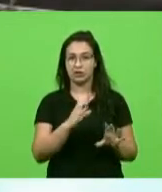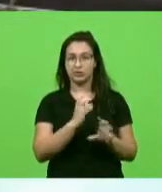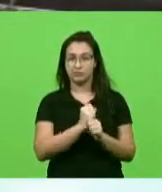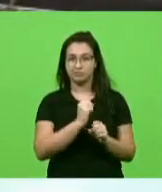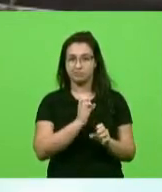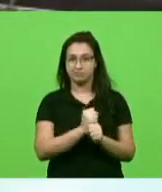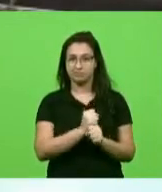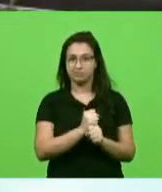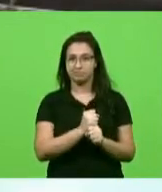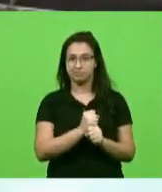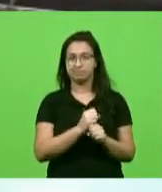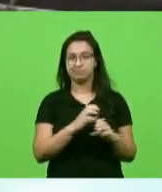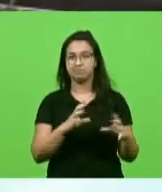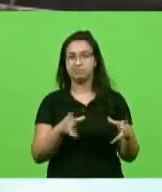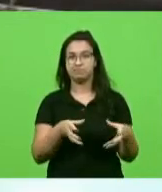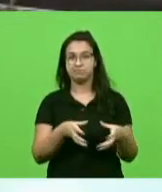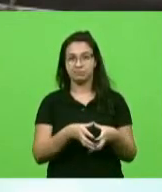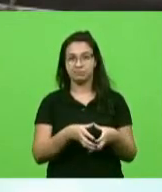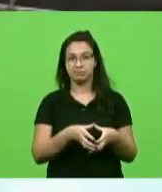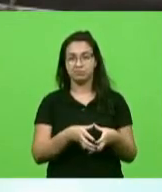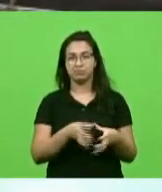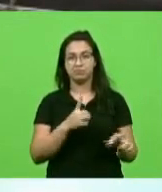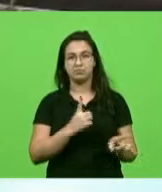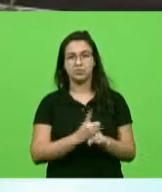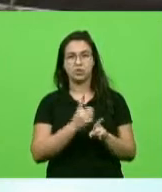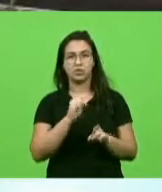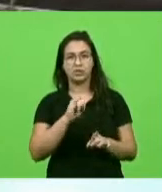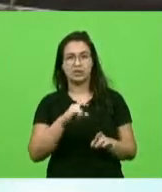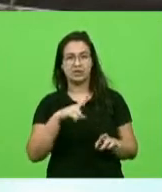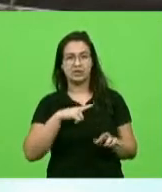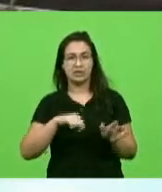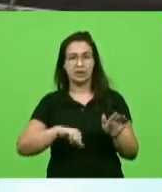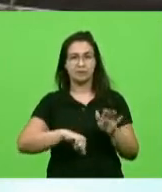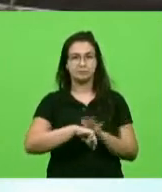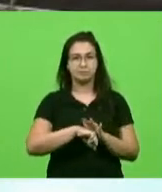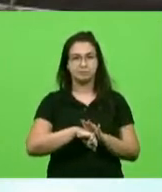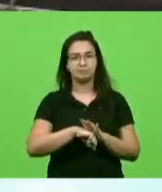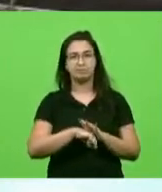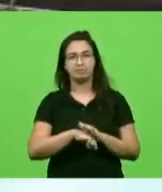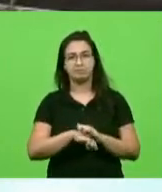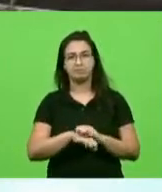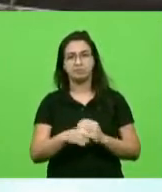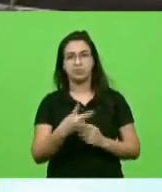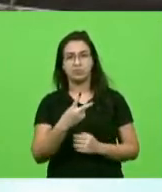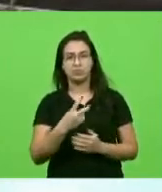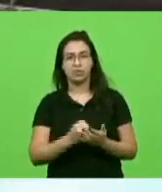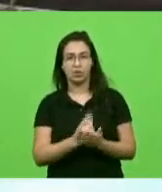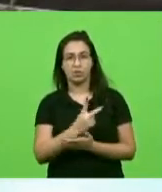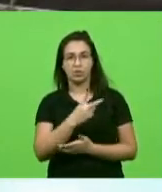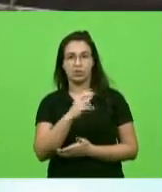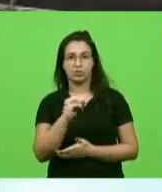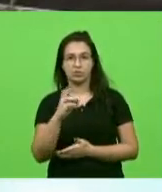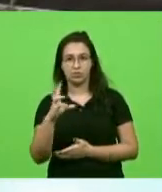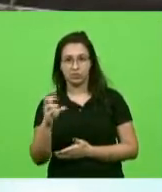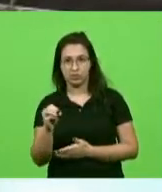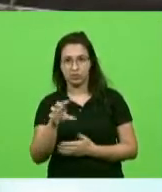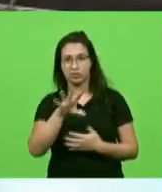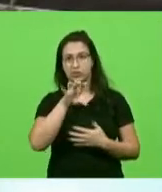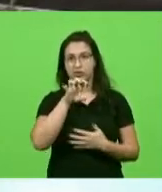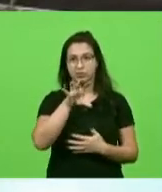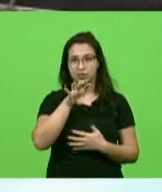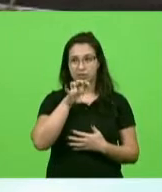que buscou verificar supostas irregularidades na aquisição de 200 respiradores pulmonares da empresa Veiga Med, material